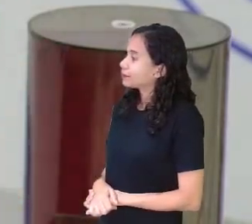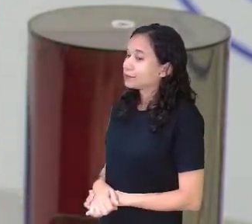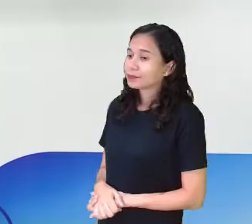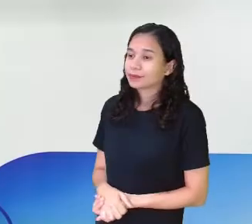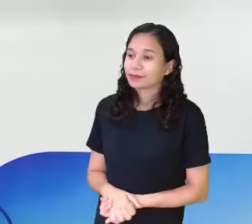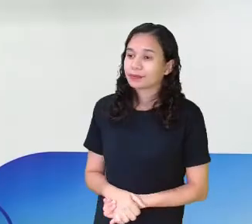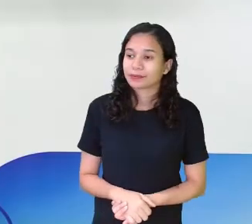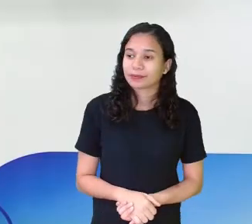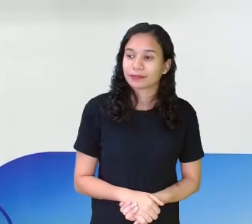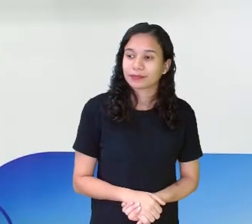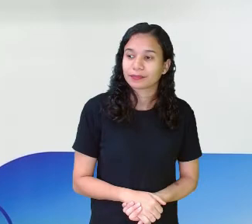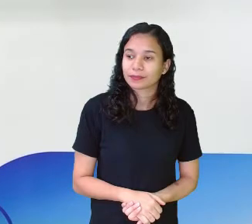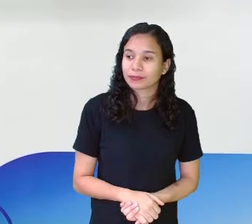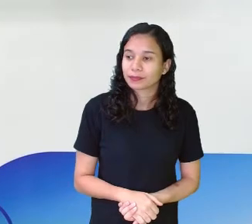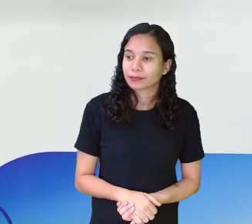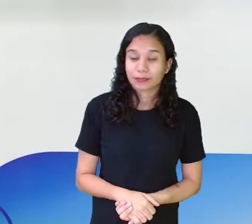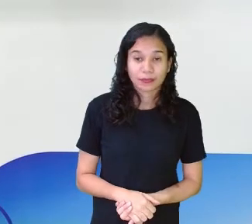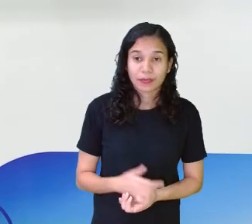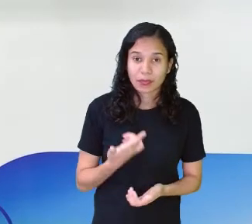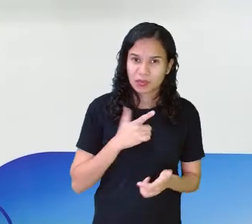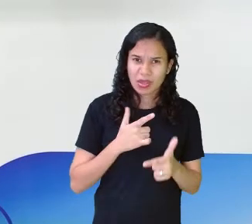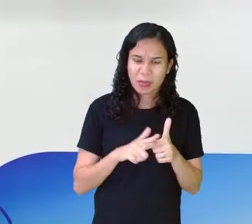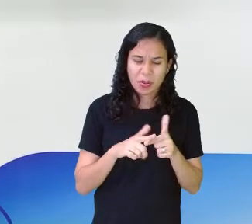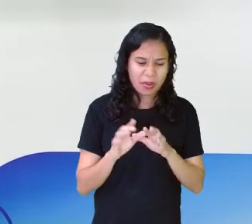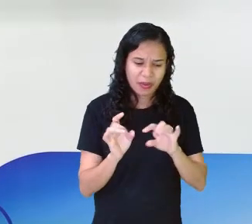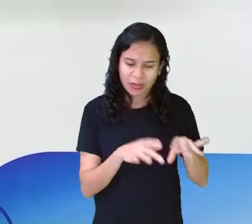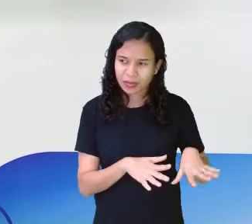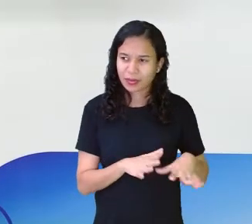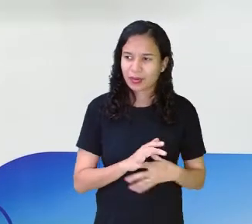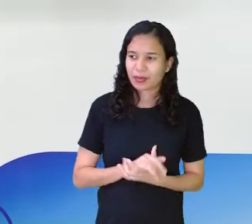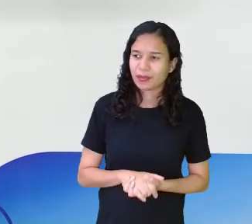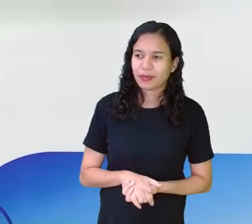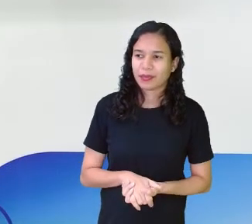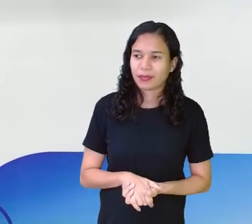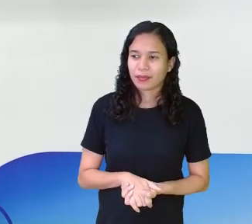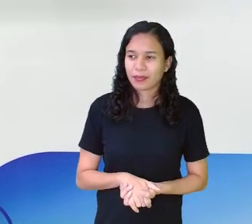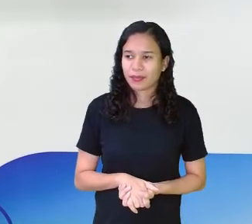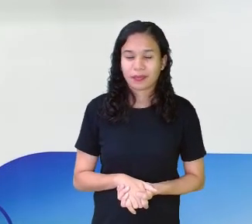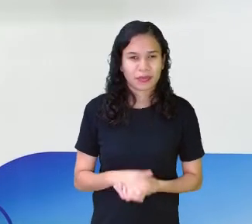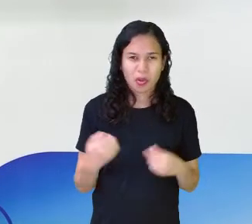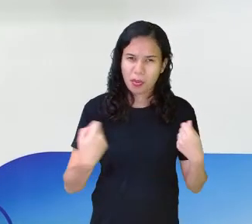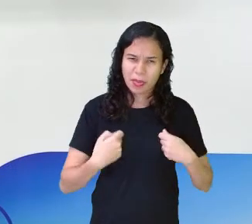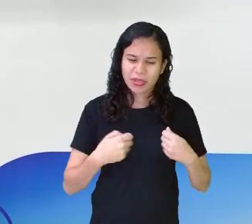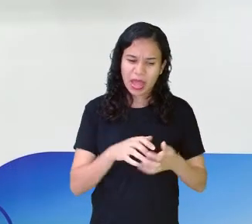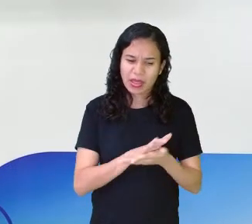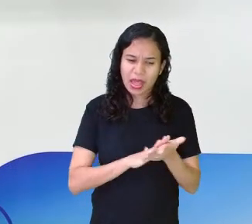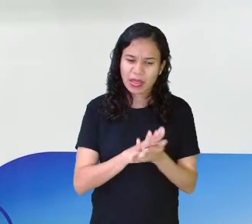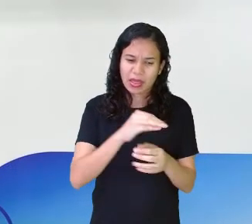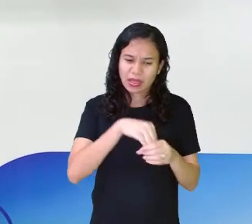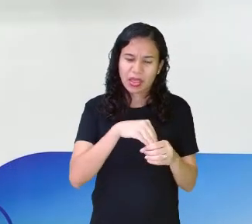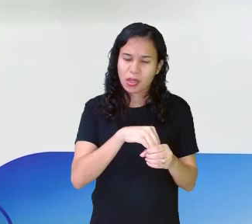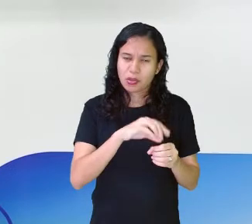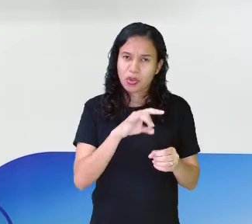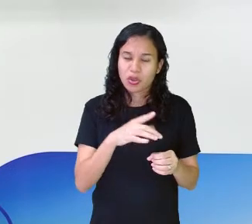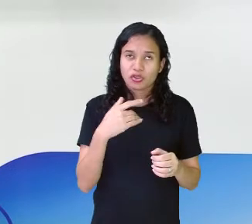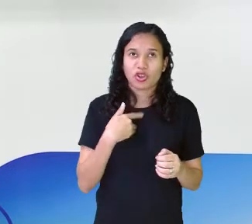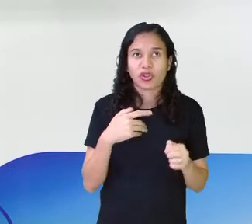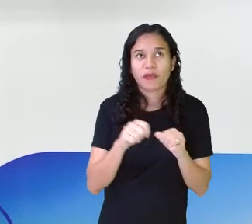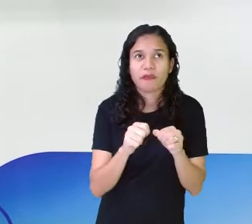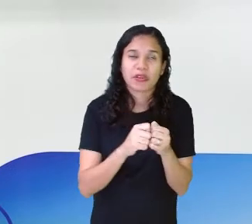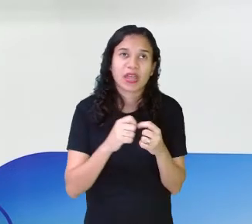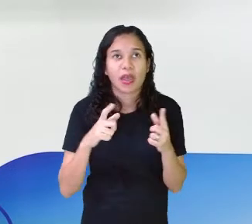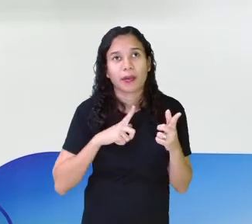E vou abrir a minha caixa. Não tem problema se eu derramar, não. Que eu não vou precisar de nada dentro. Só se eu fosse